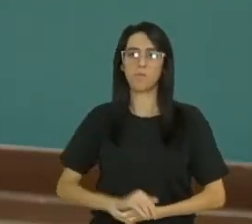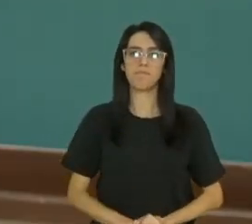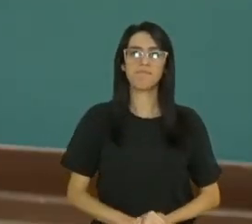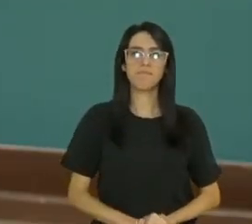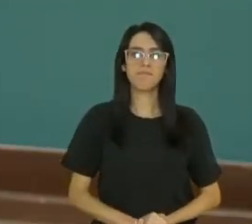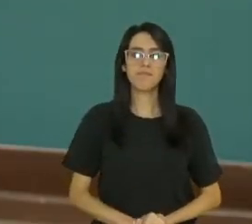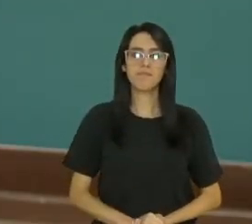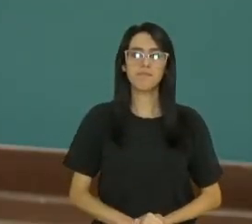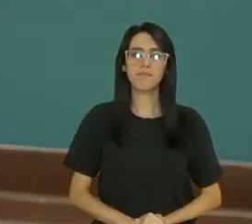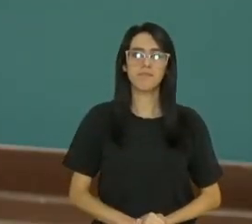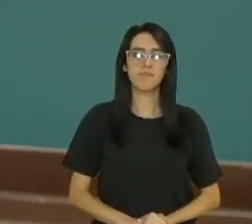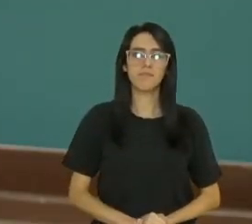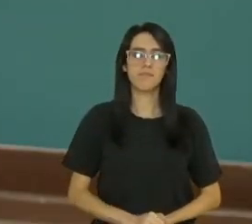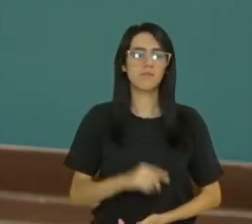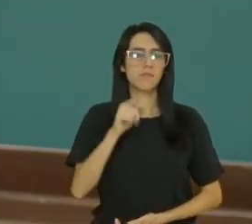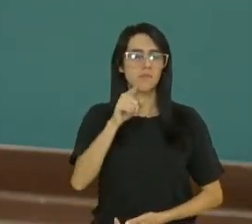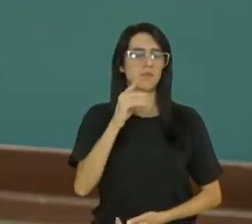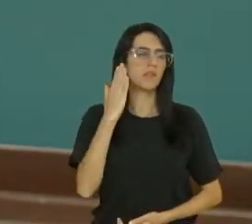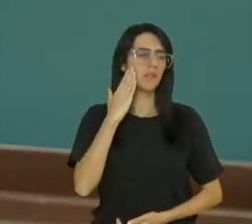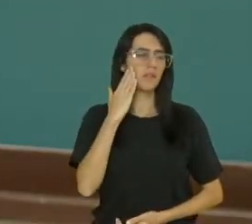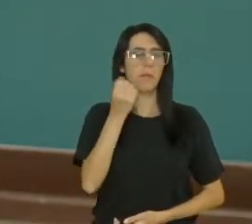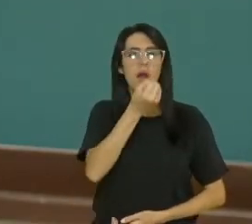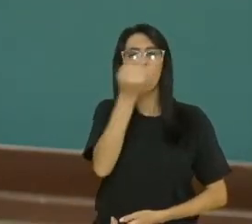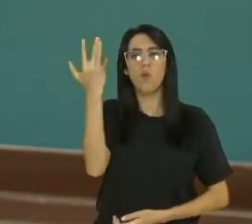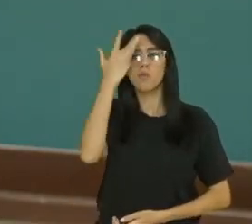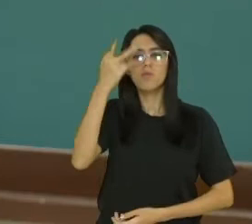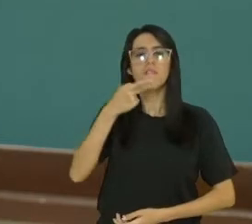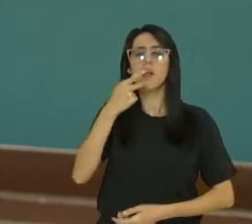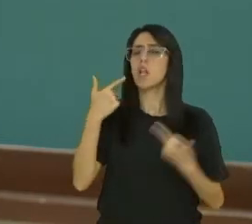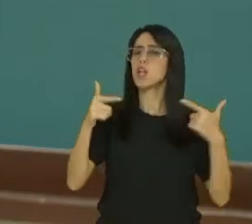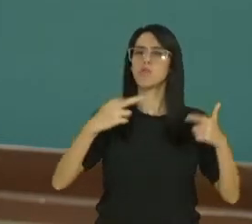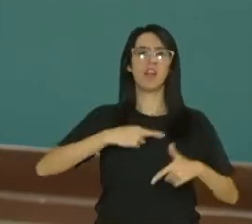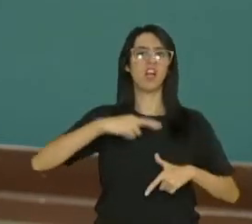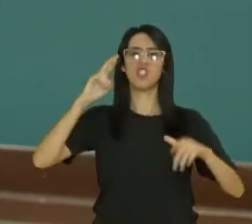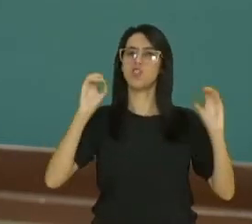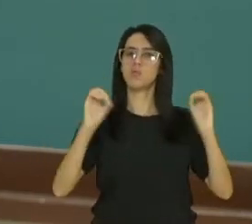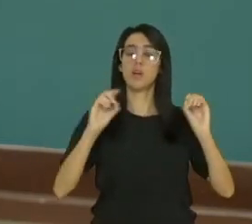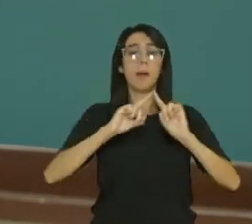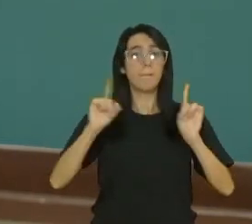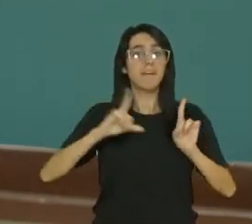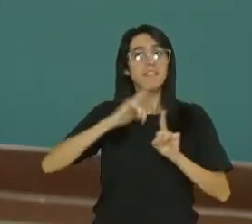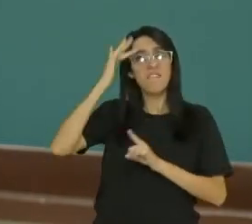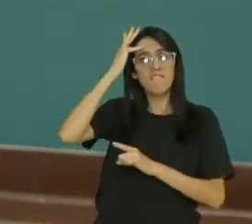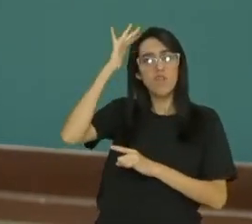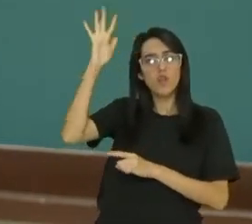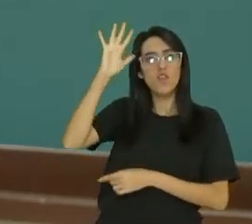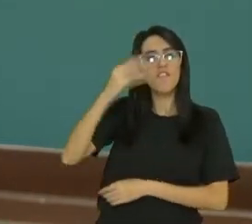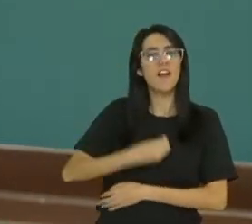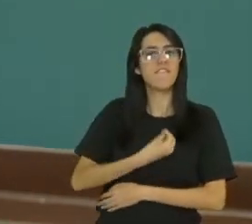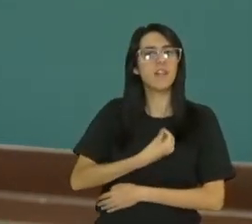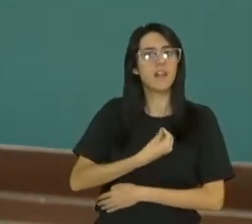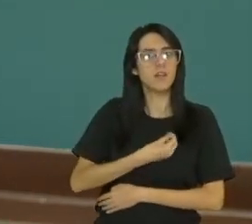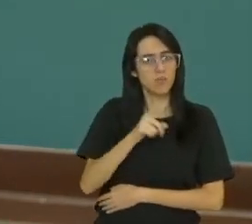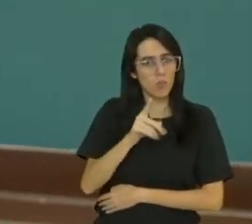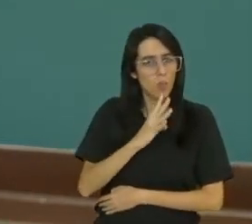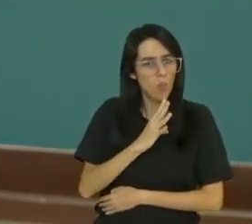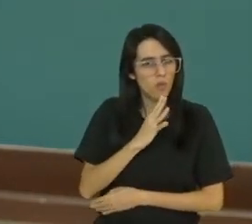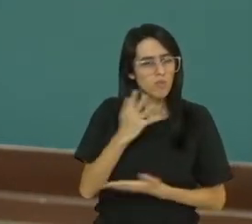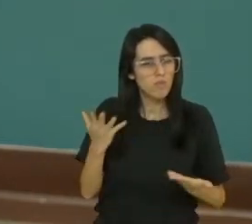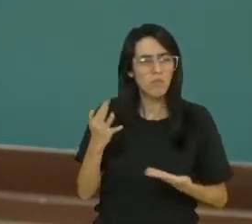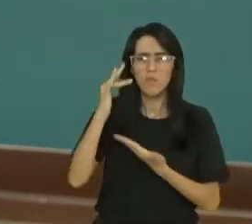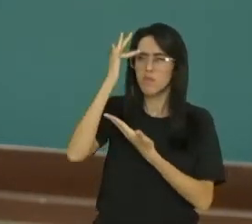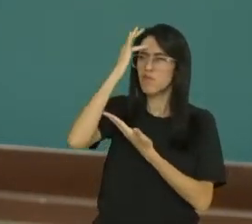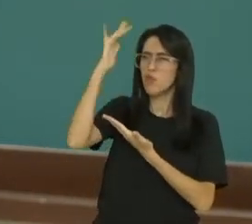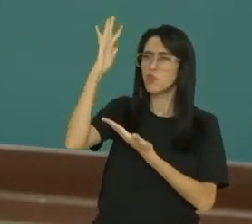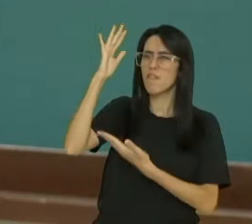Você já ouviu falar de pessoas que dizem que não têm religião, mas são seguidoras de alguma filosofia de vida? Bom, o que são filosofias de